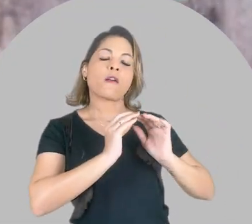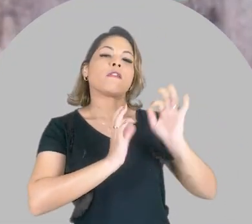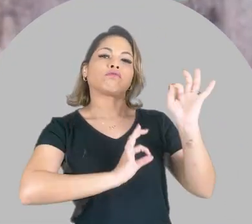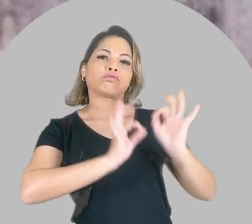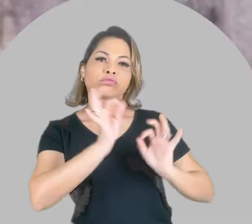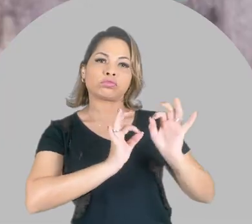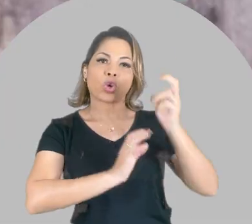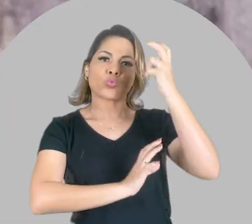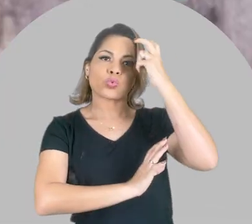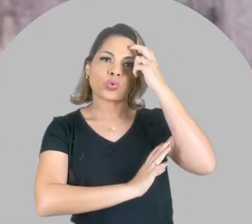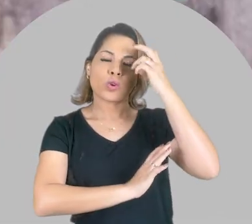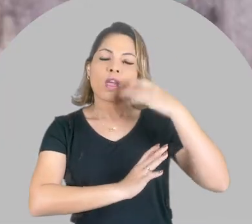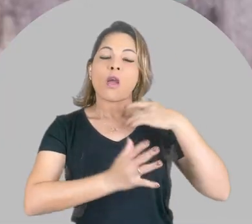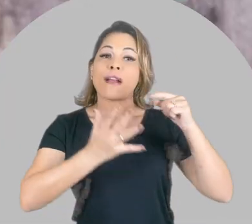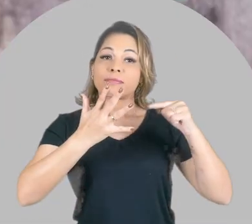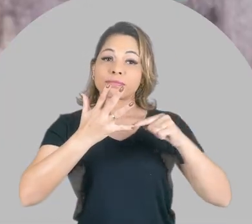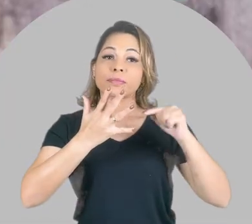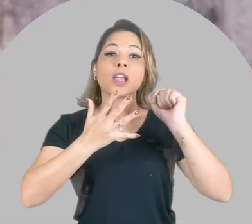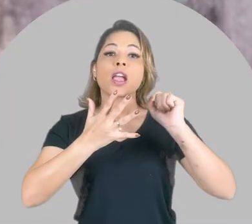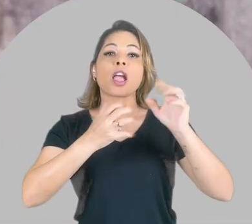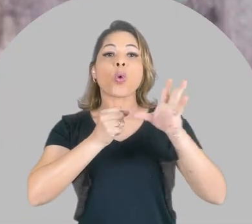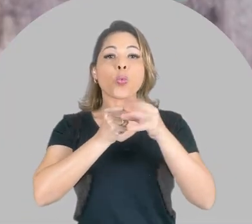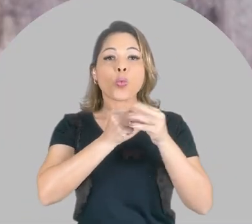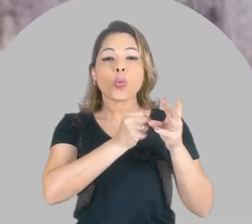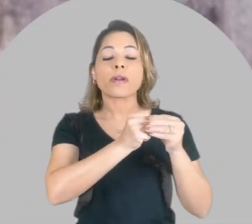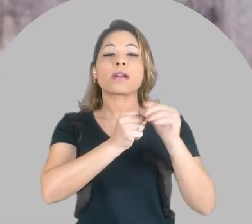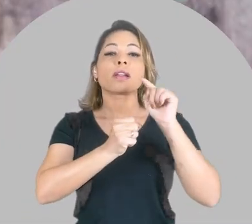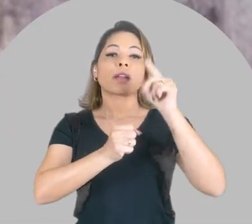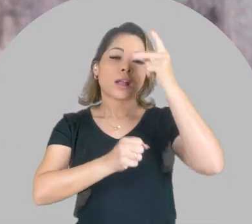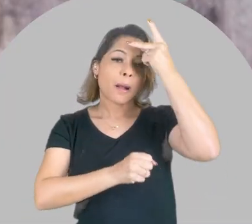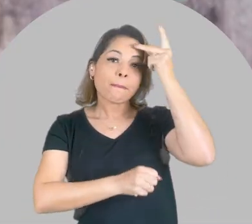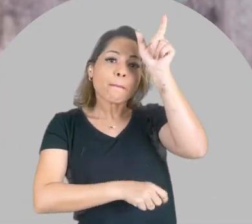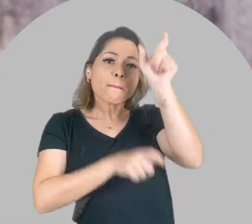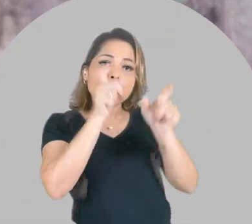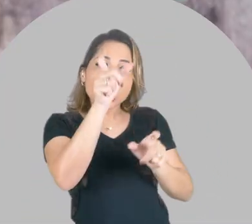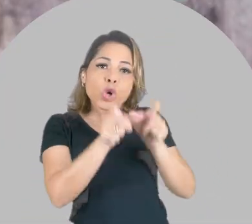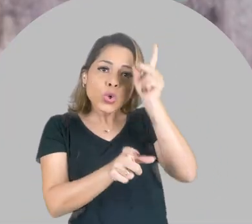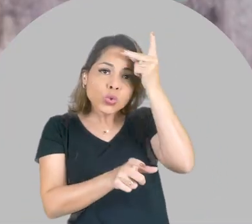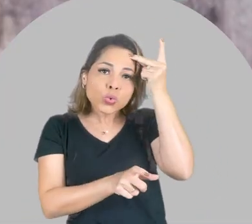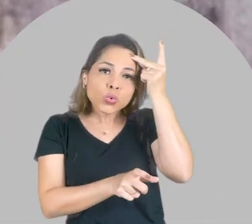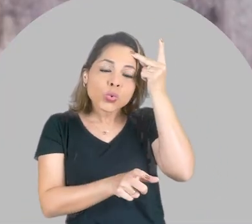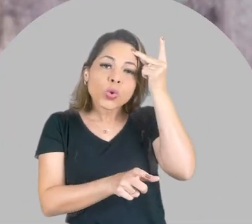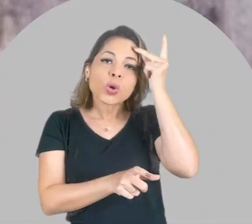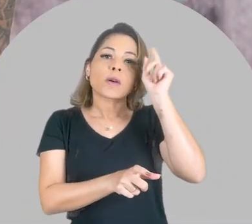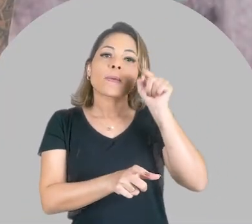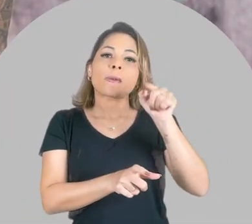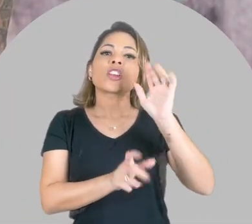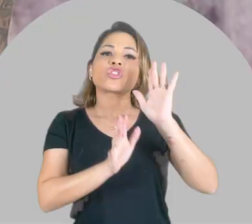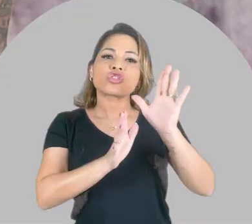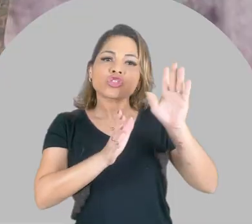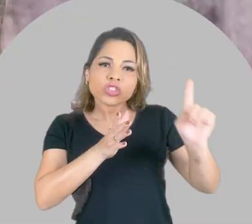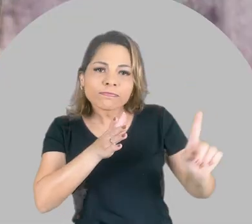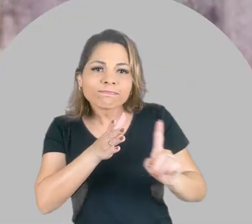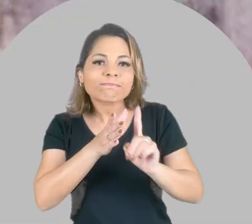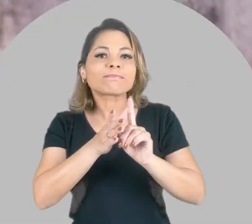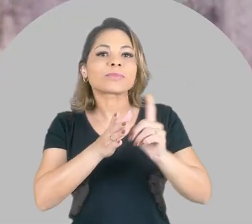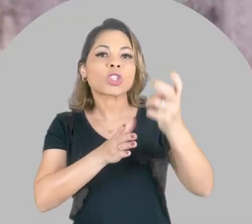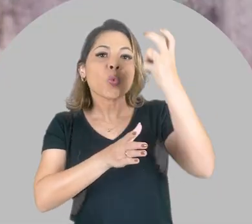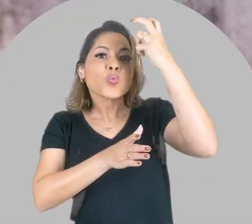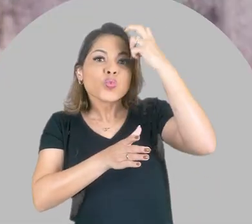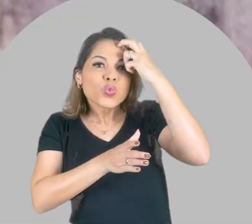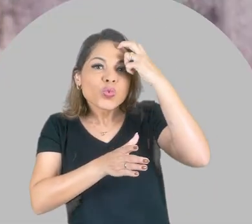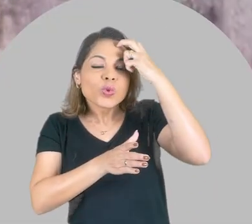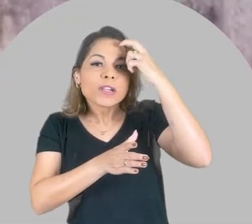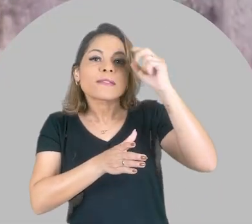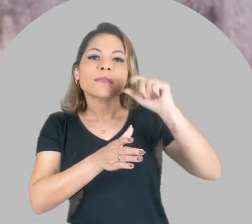Eu acho que o quinto elemento que a gente chama de conhecimento é o indivíduo, a pessoa que ele, né, ele já está inserido ali